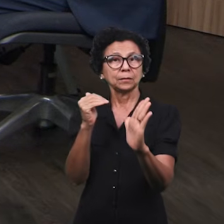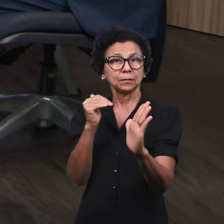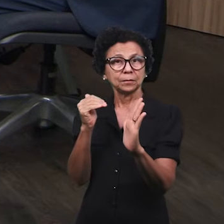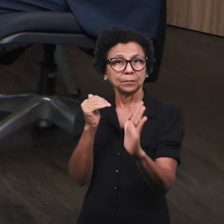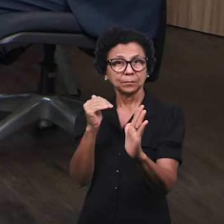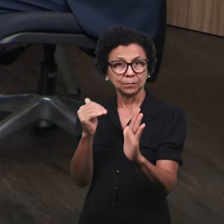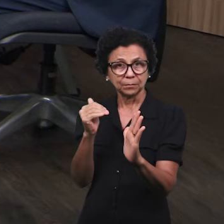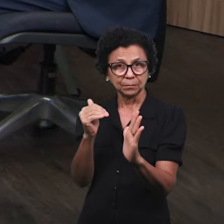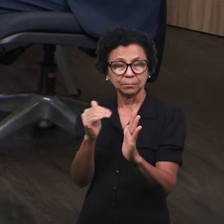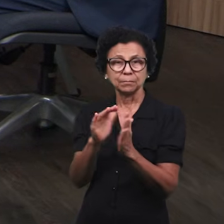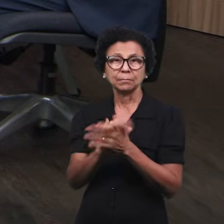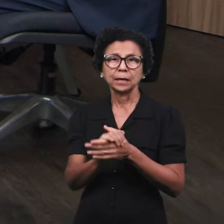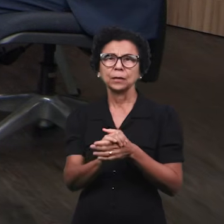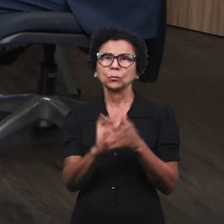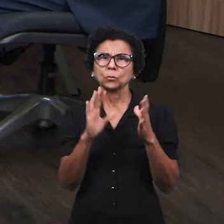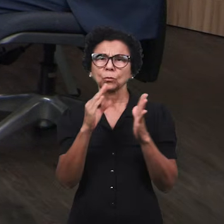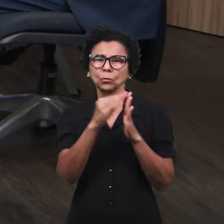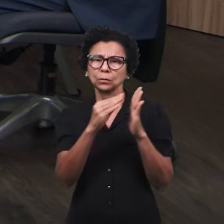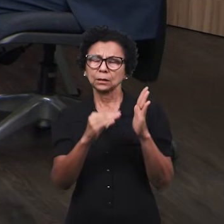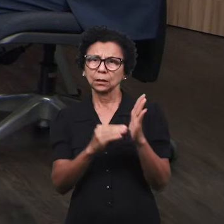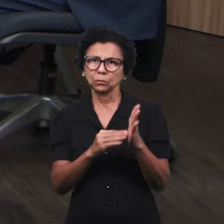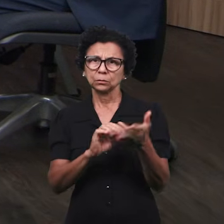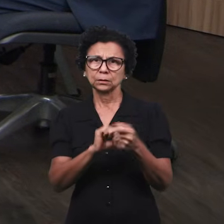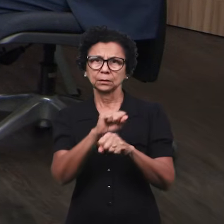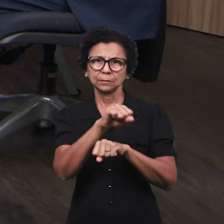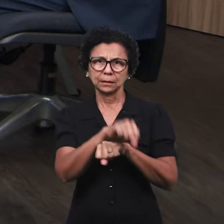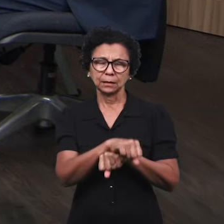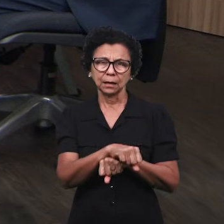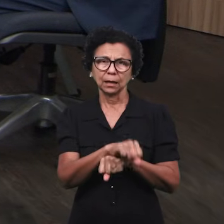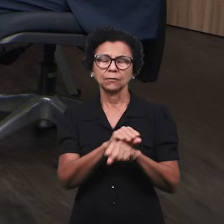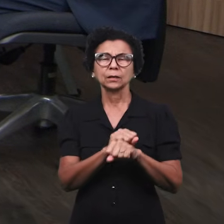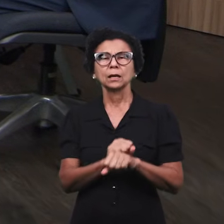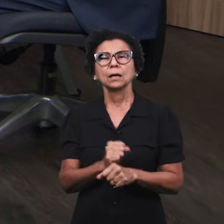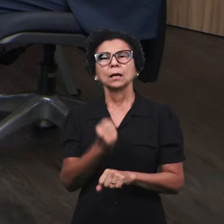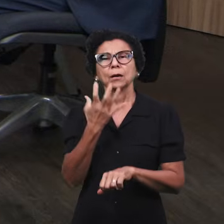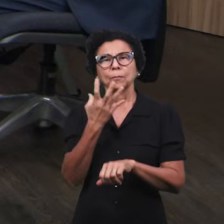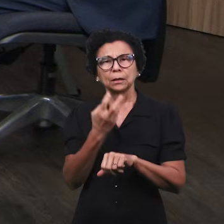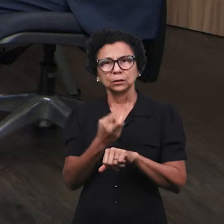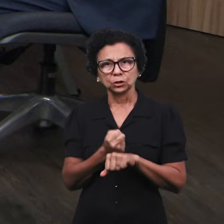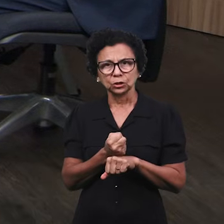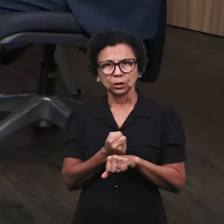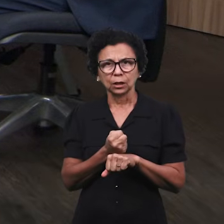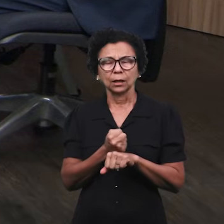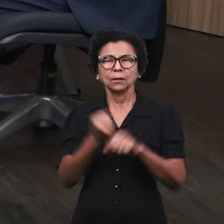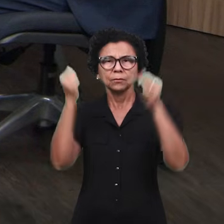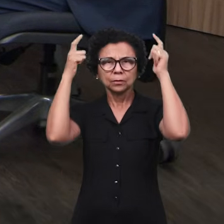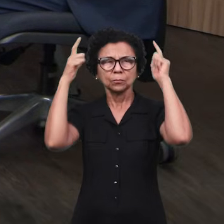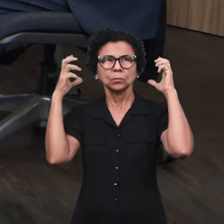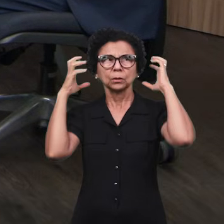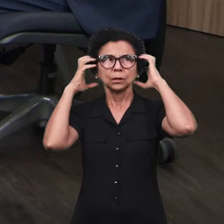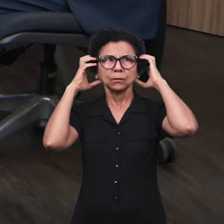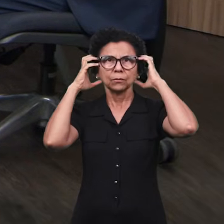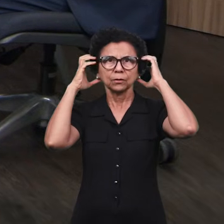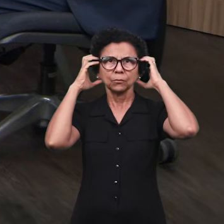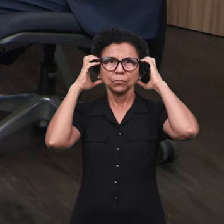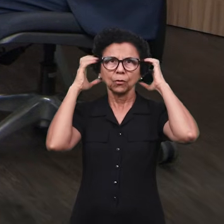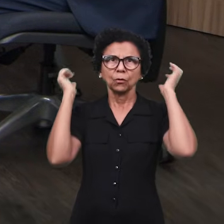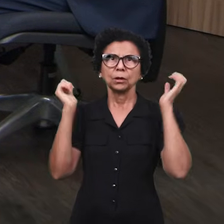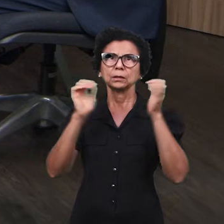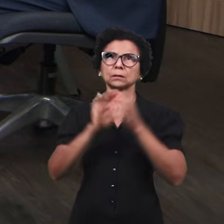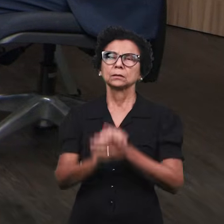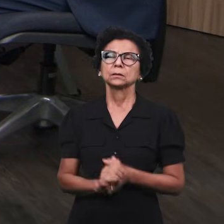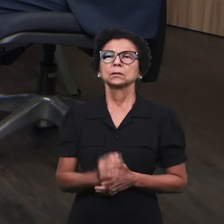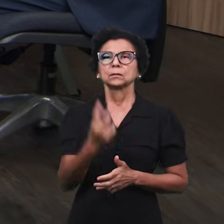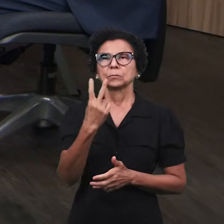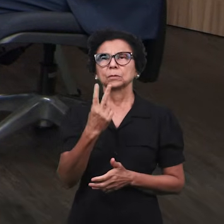do seminário. Aí eles mandavam para mim, eu baixava o meu telefone, botava o fone de ouvido. Na minha casa até o trabalho era umas 2 horas, pelo menos. Então, lá